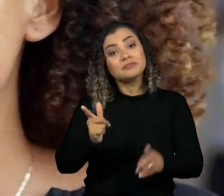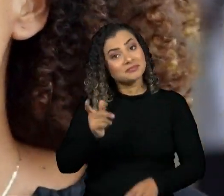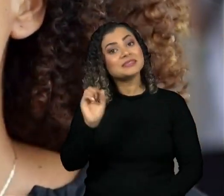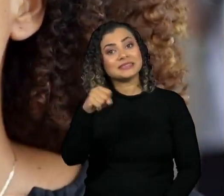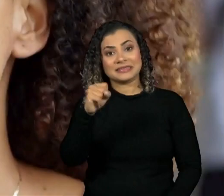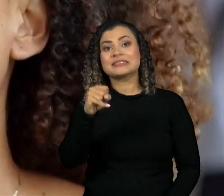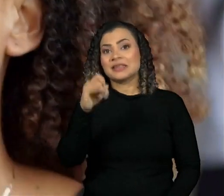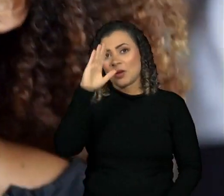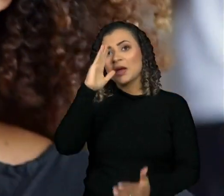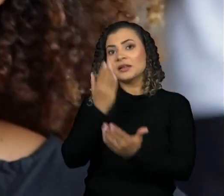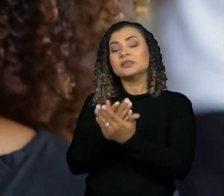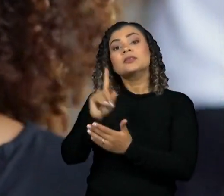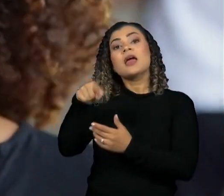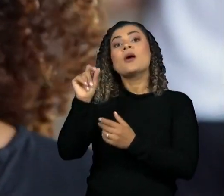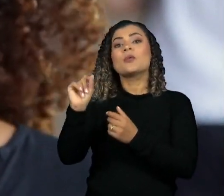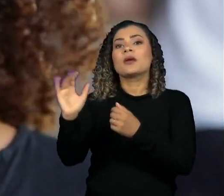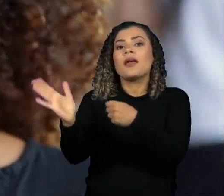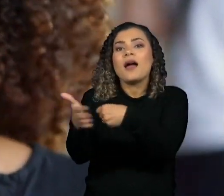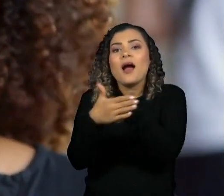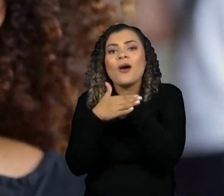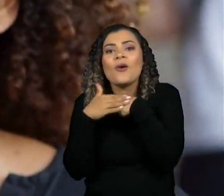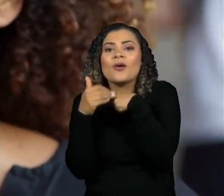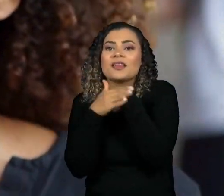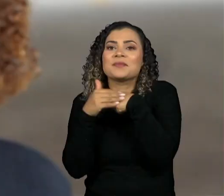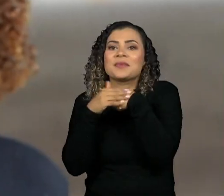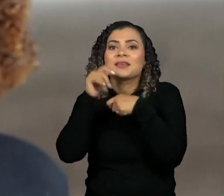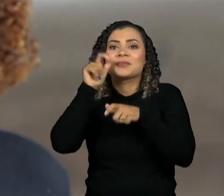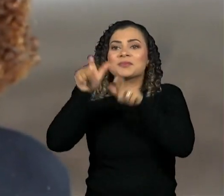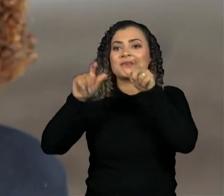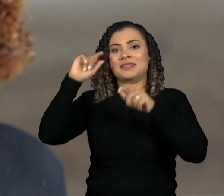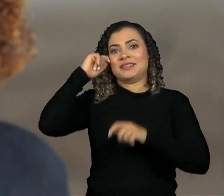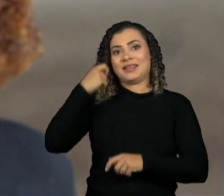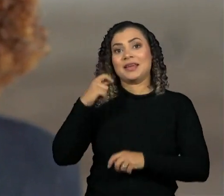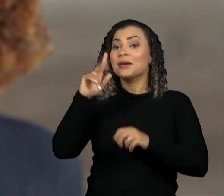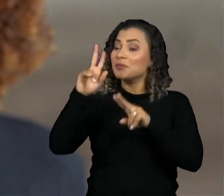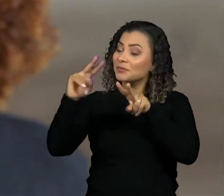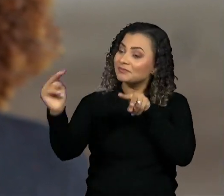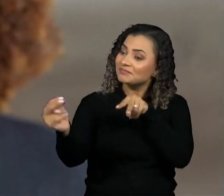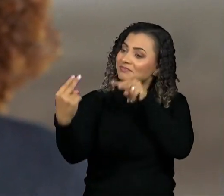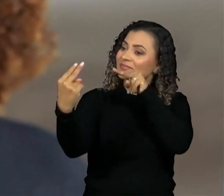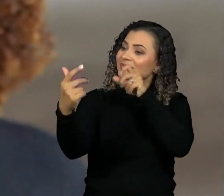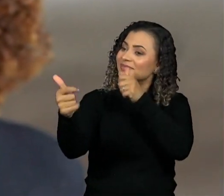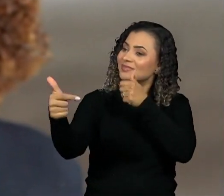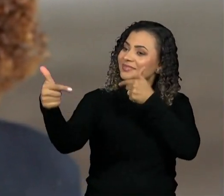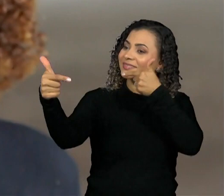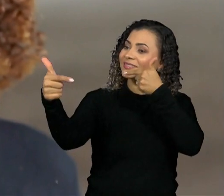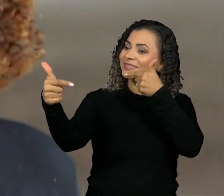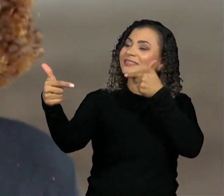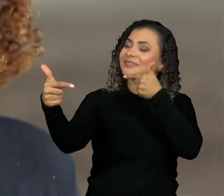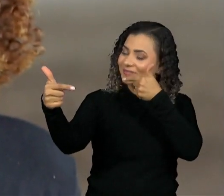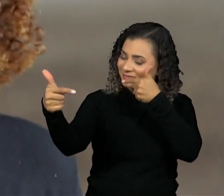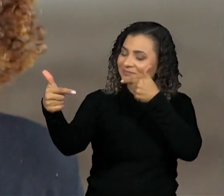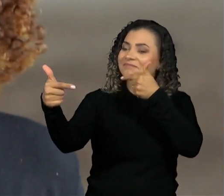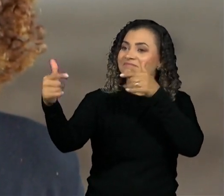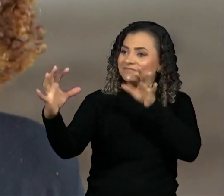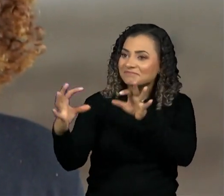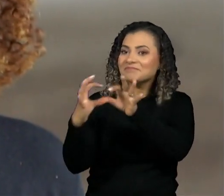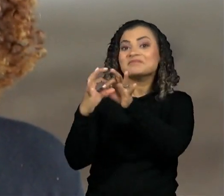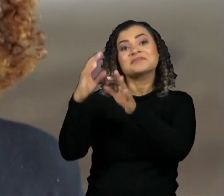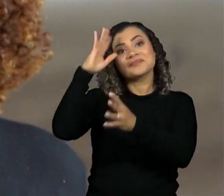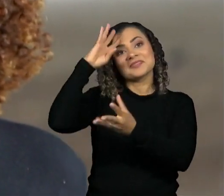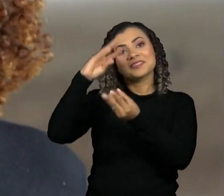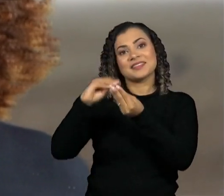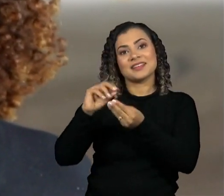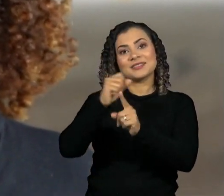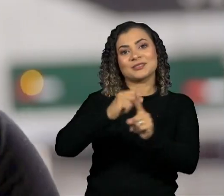É um tipo de acolhimento entre as mulheres pretas. Então a gente se olha, a gente sorri, a gente compreende o nosso atual papel